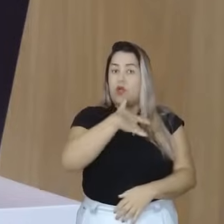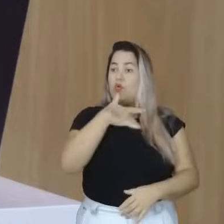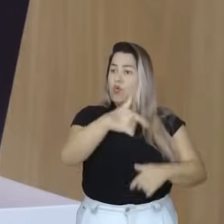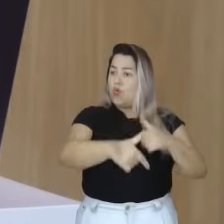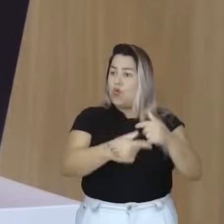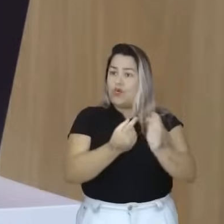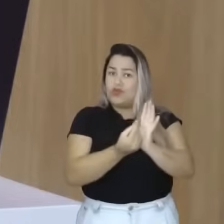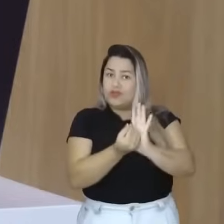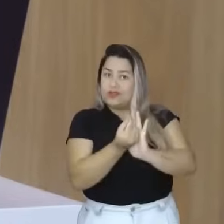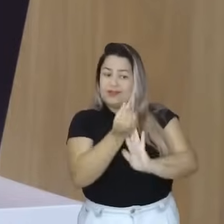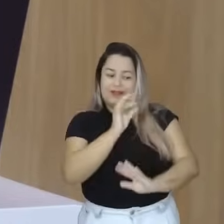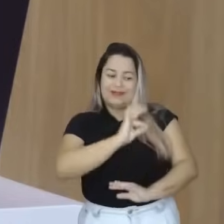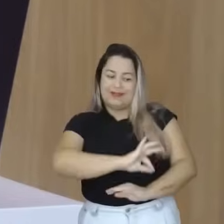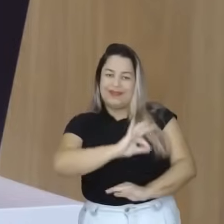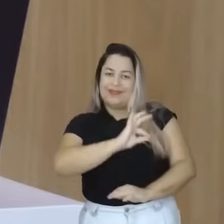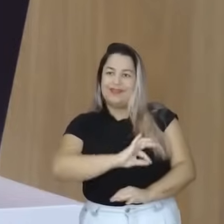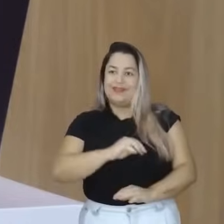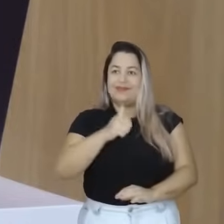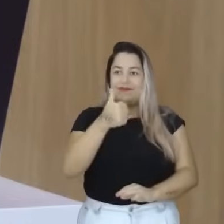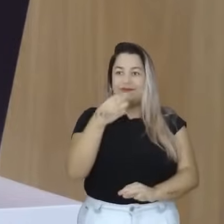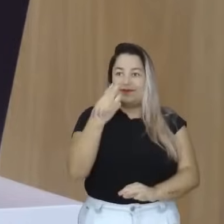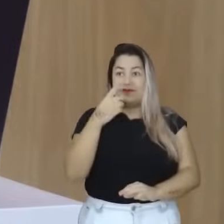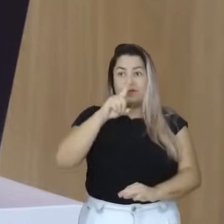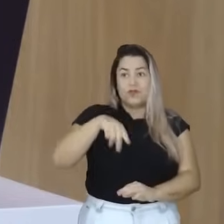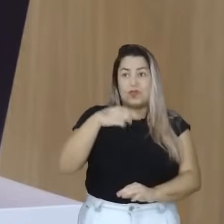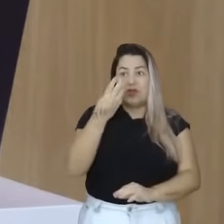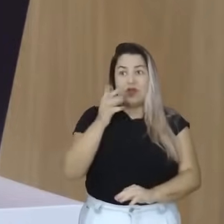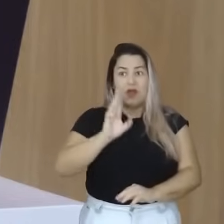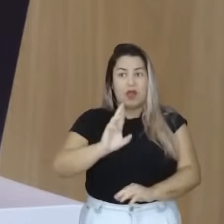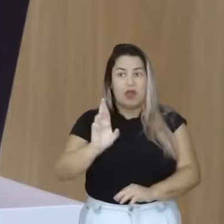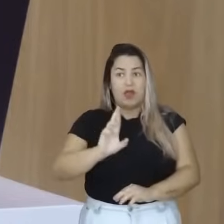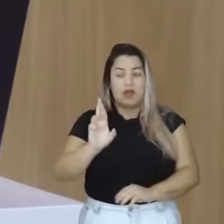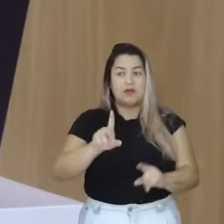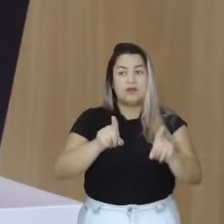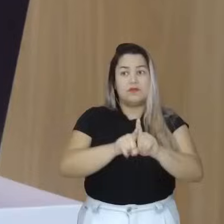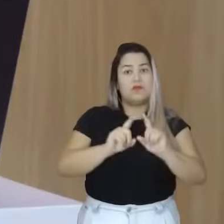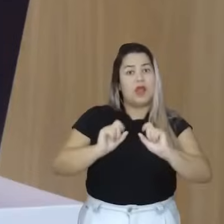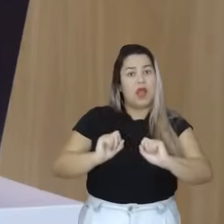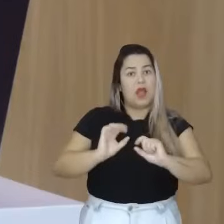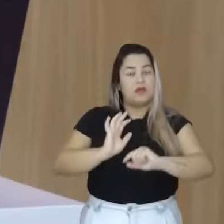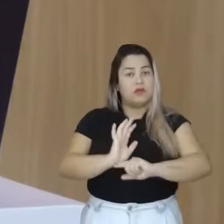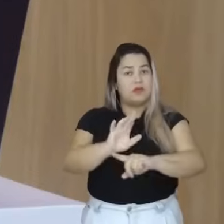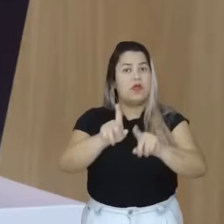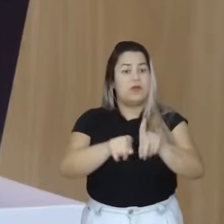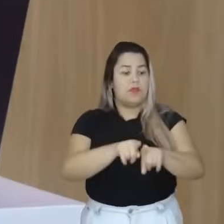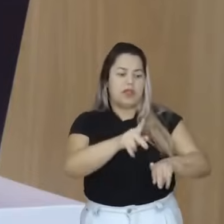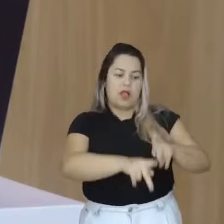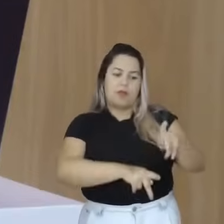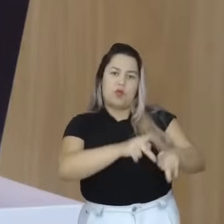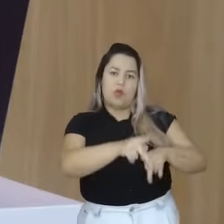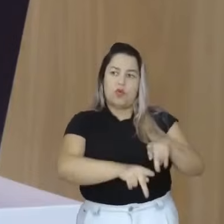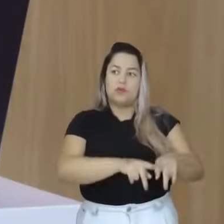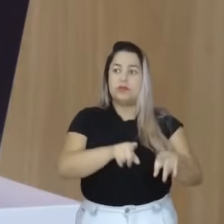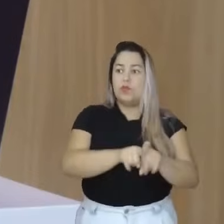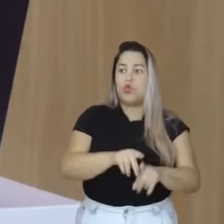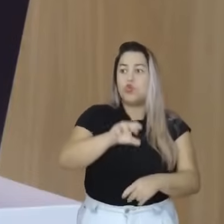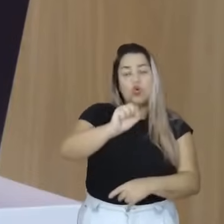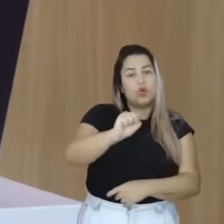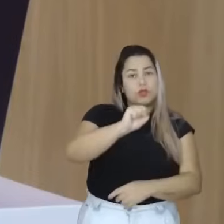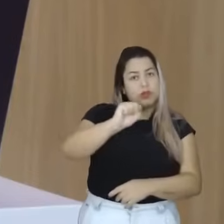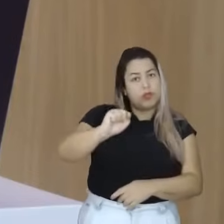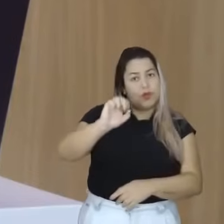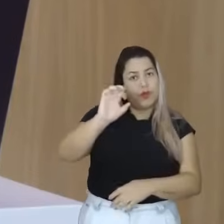renda. São 13,3 trilhões de reais destinados a atender às necessidades da população por meio de